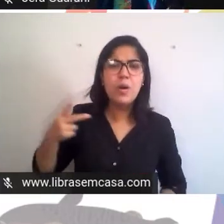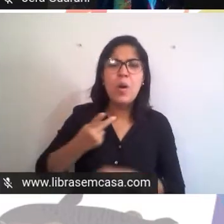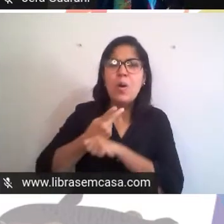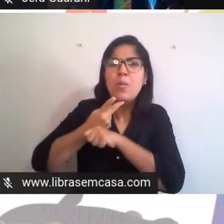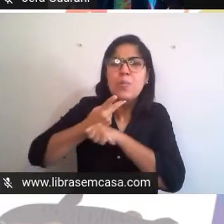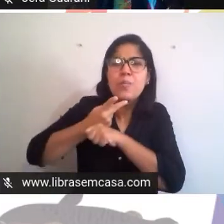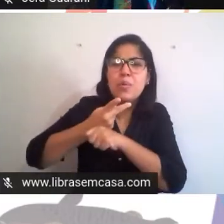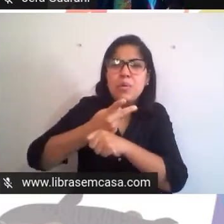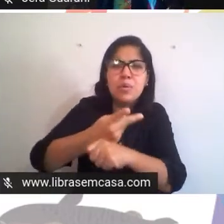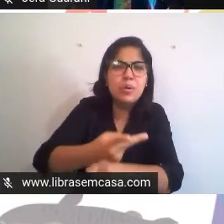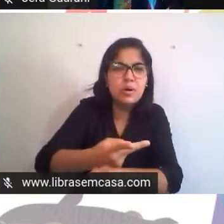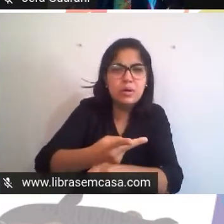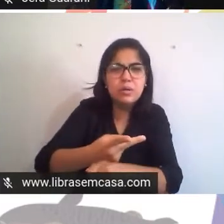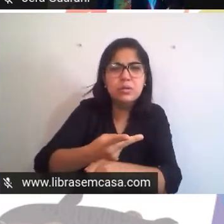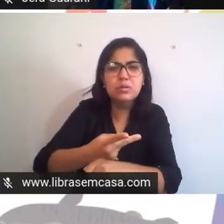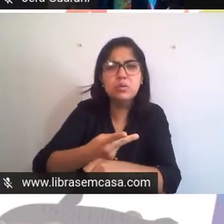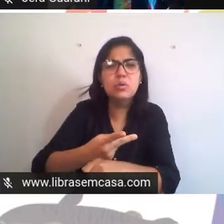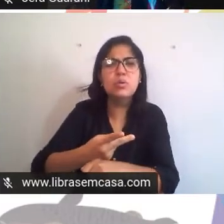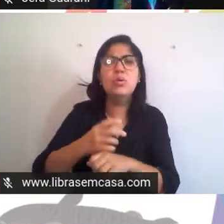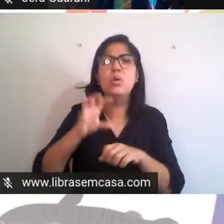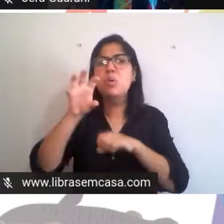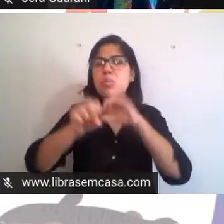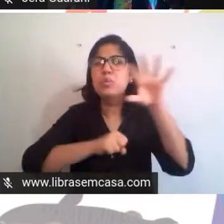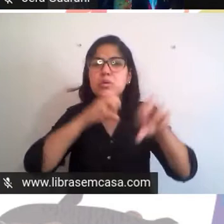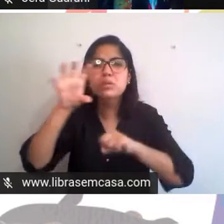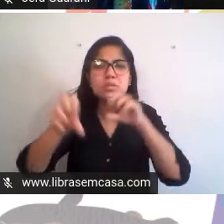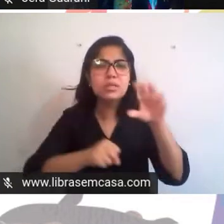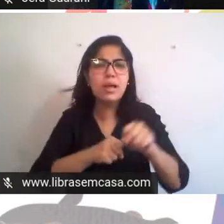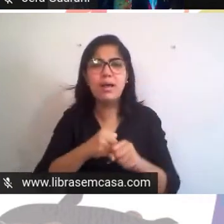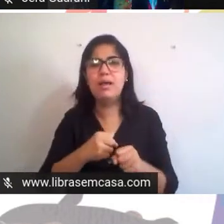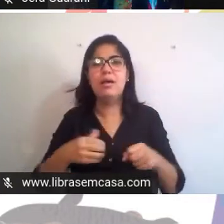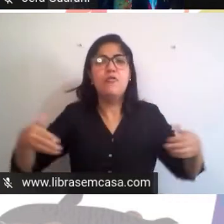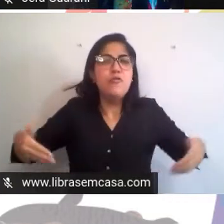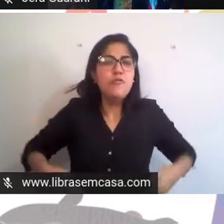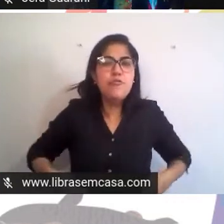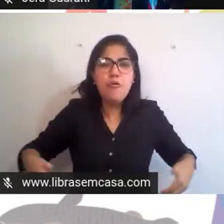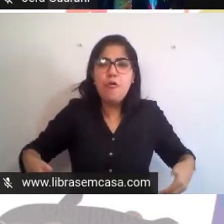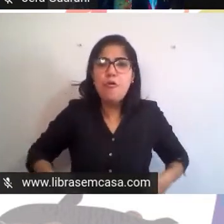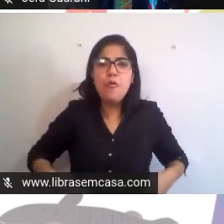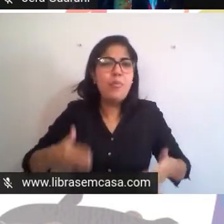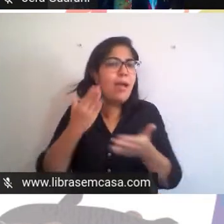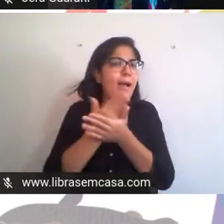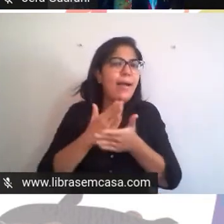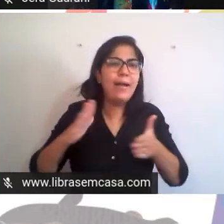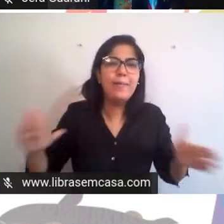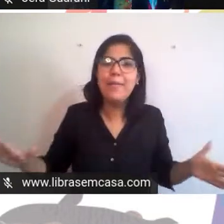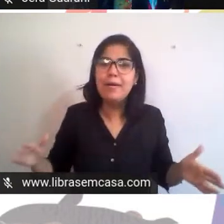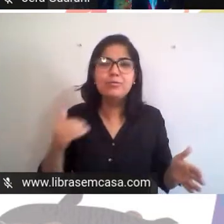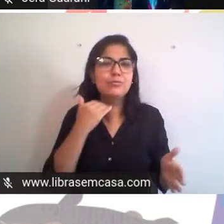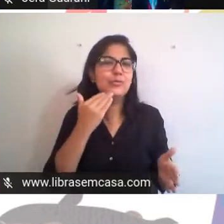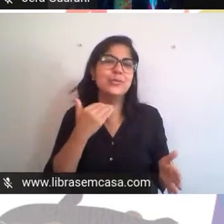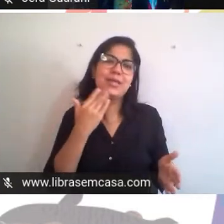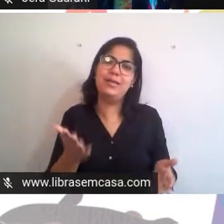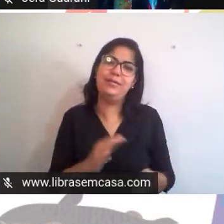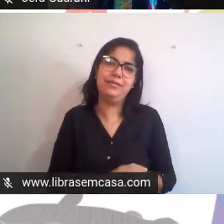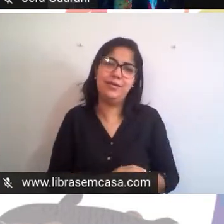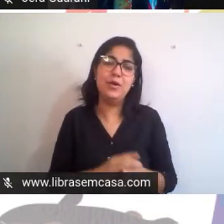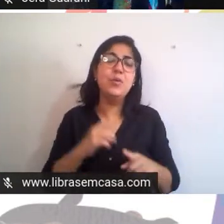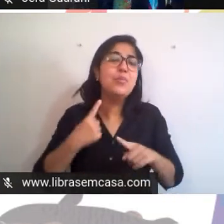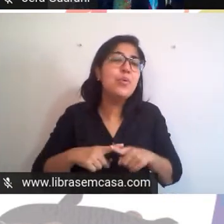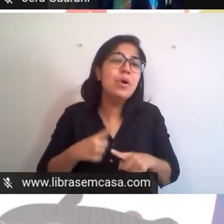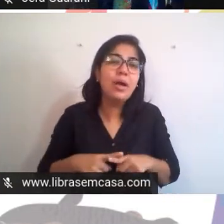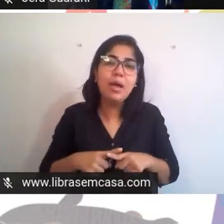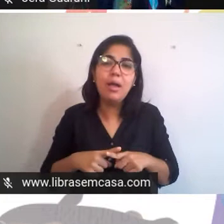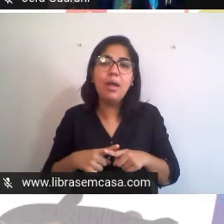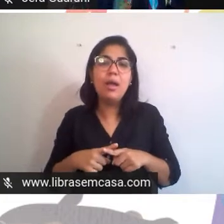classe. Ela não atinge a nossa classe média, não atinge a classe alta, não atinge os políticos, ela atinge os